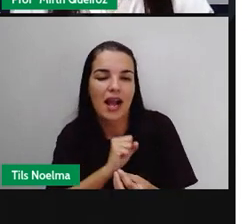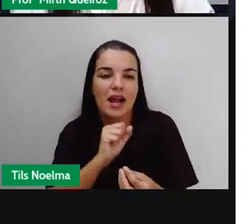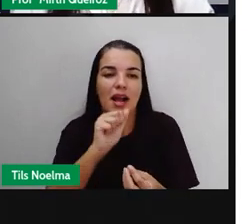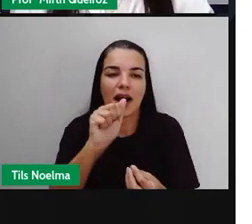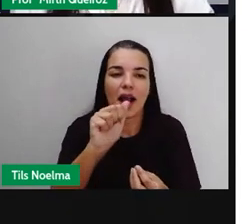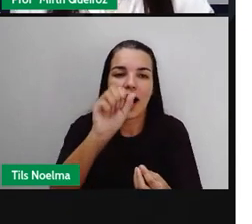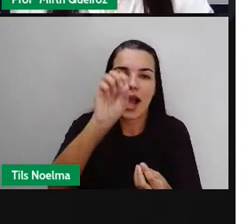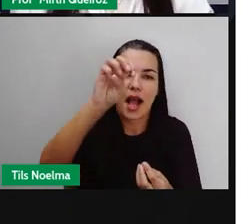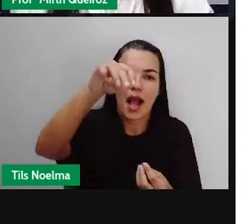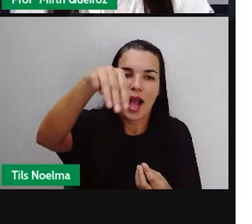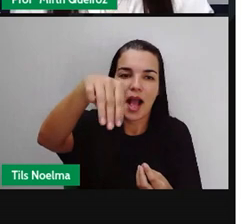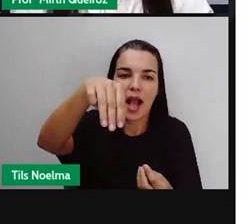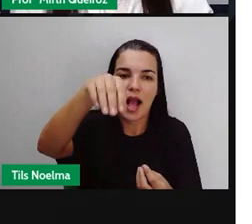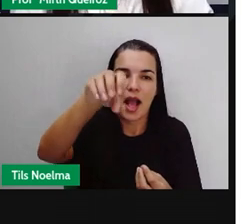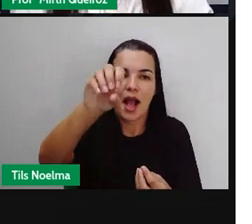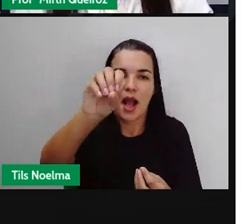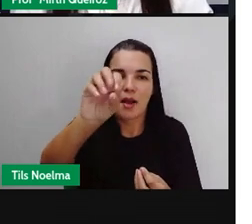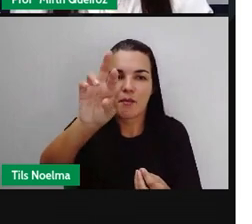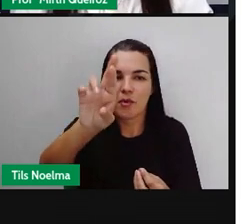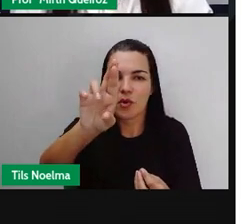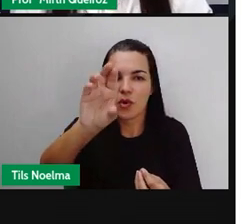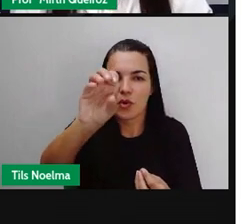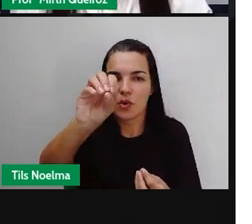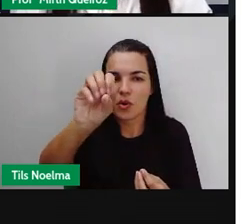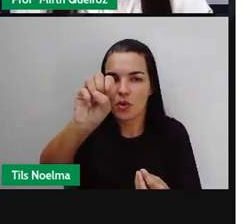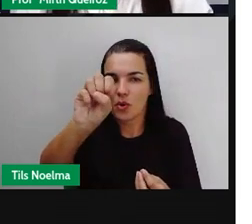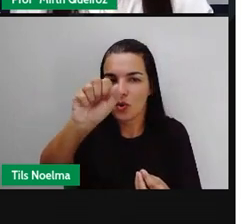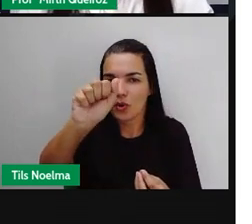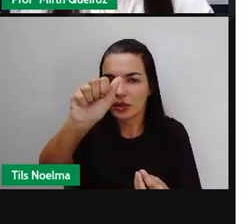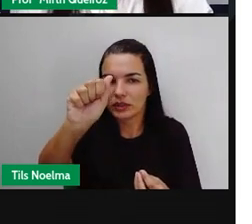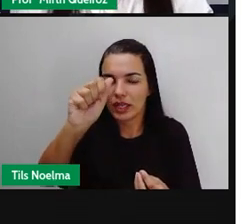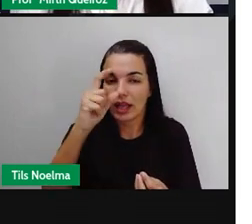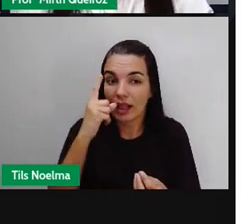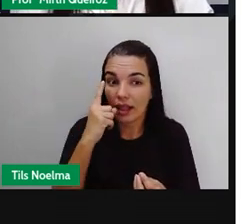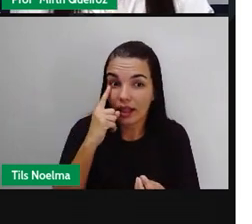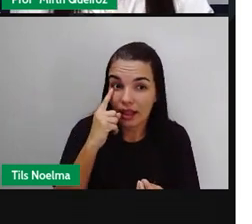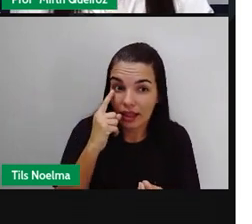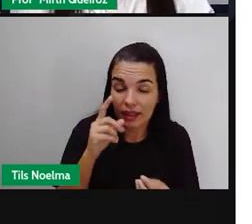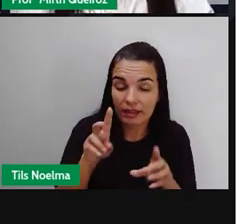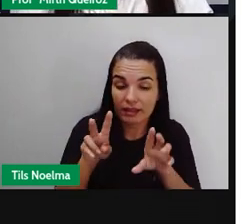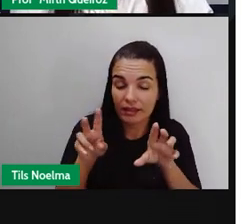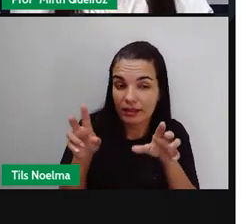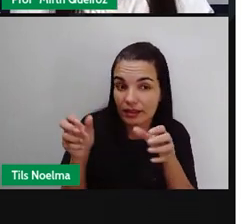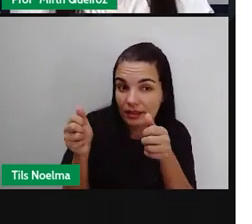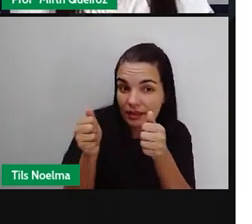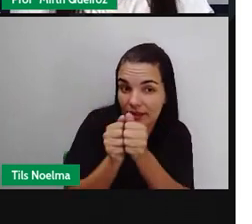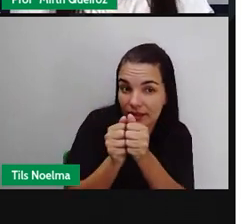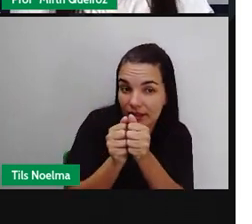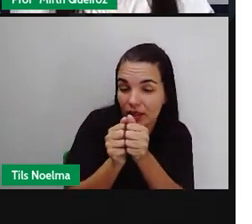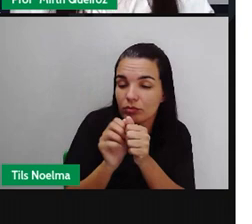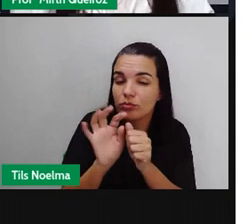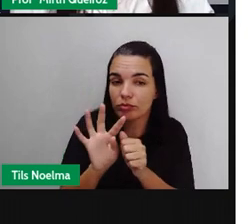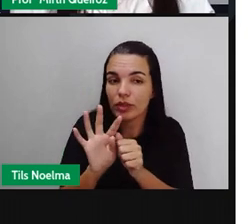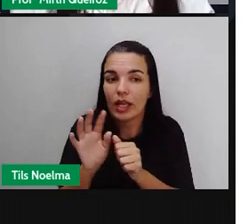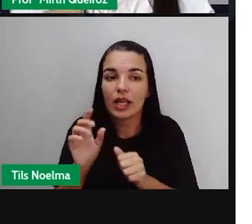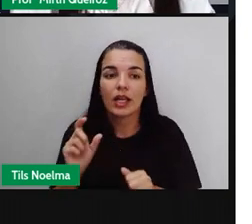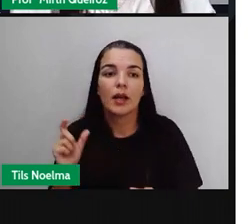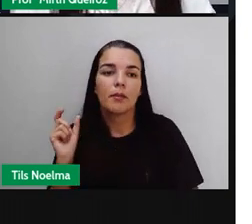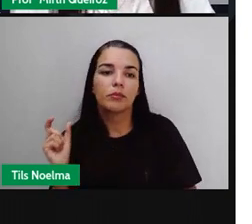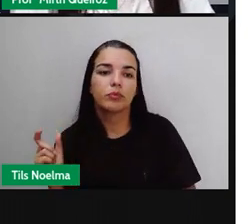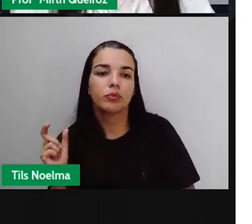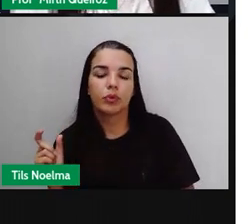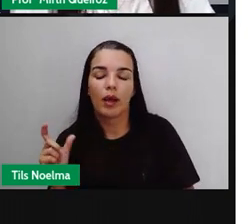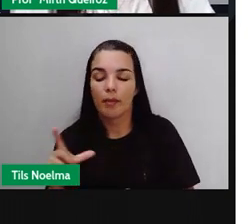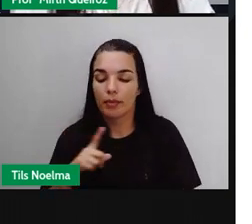amorosa. Basta a gente acrescentar oso ou osa. Lembrem-se, substantivo é tudo que a gente pode